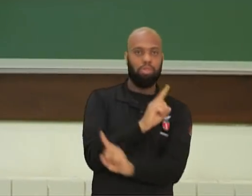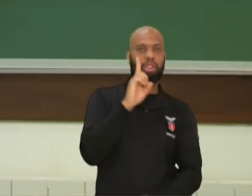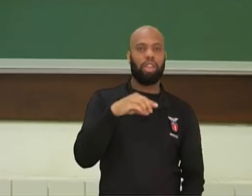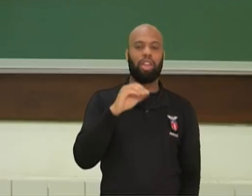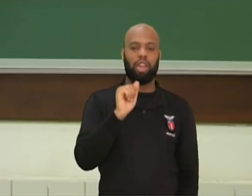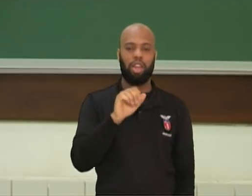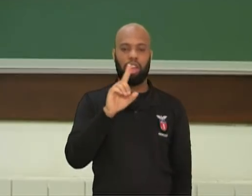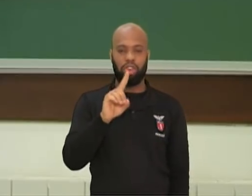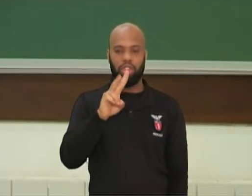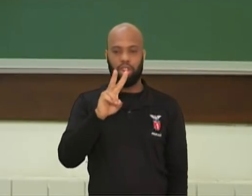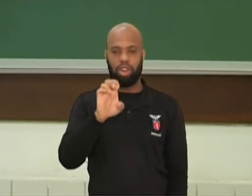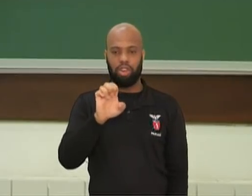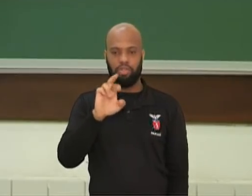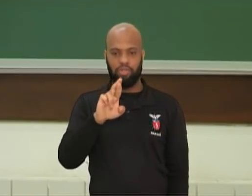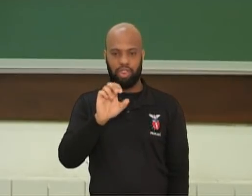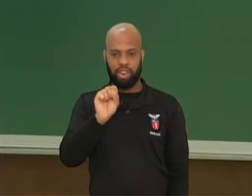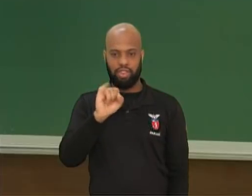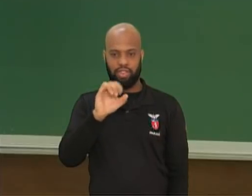adversidade.